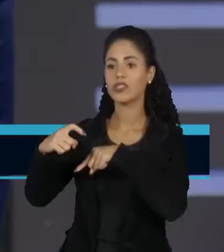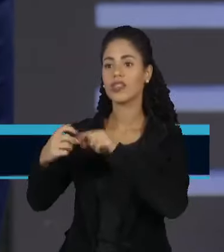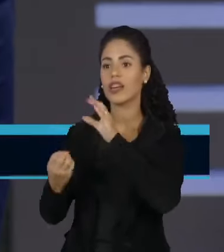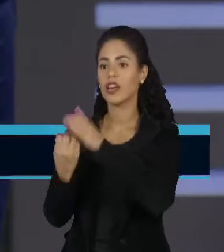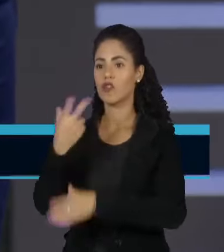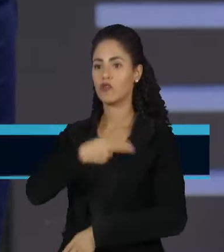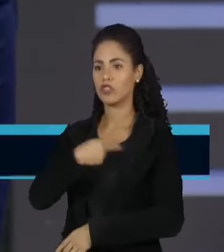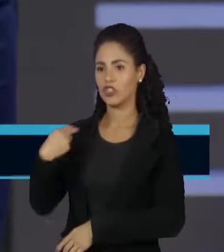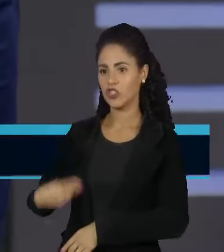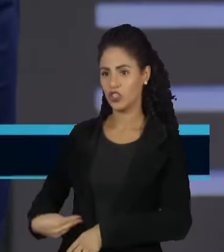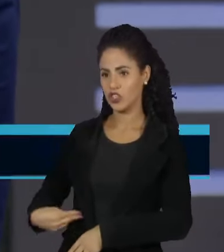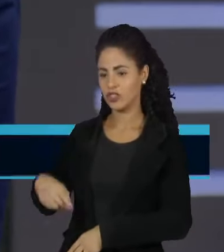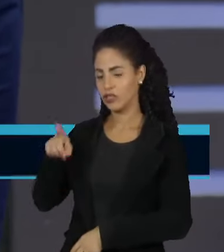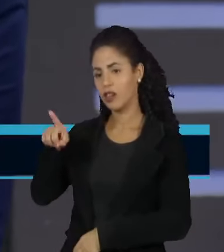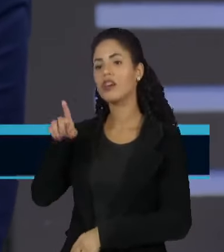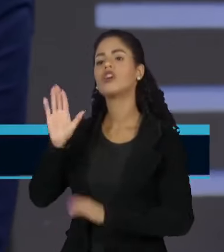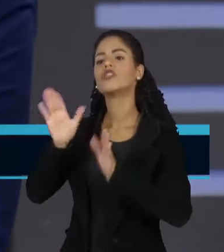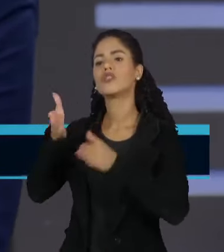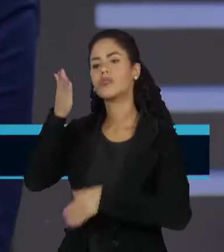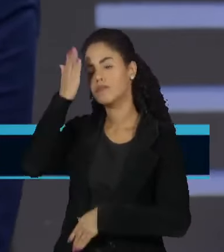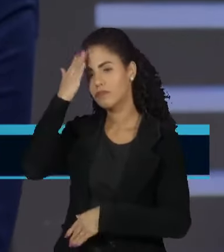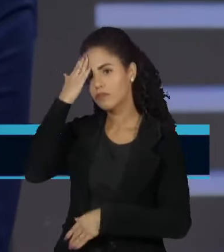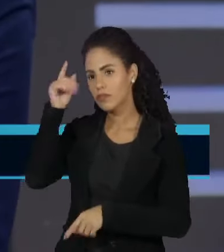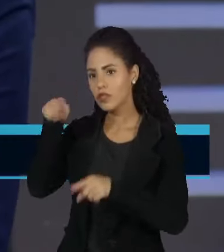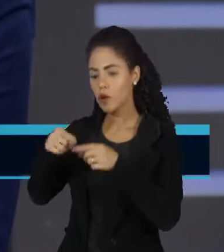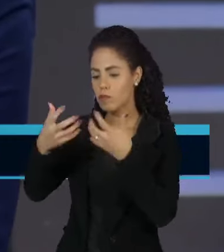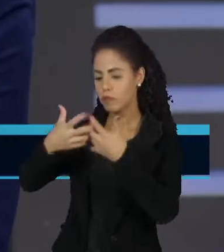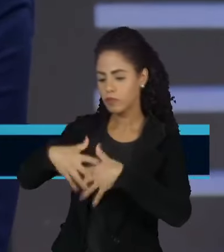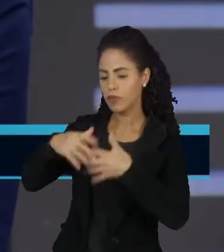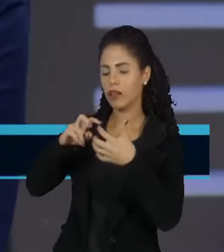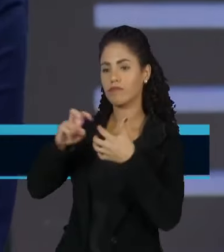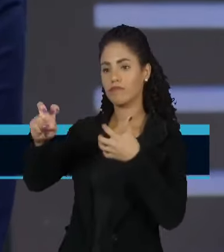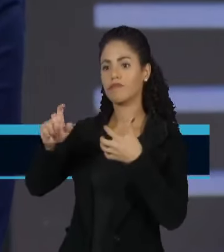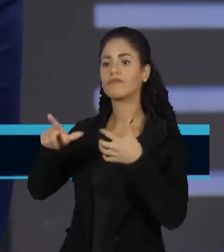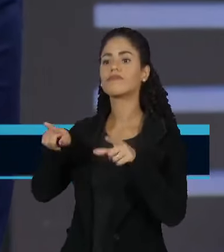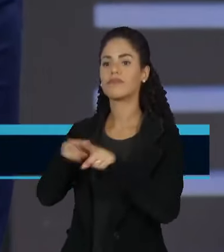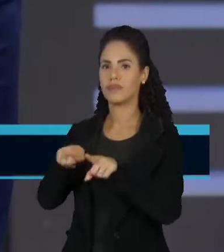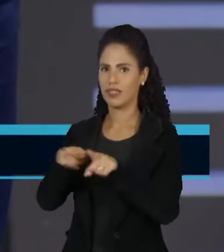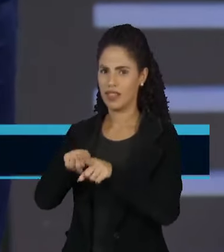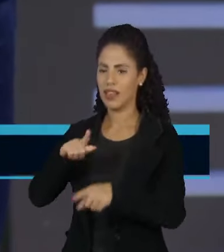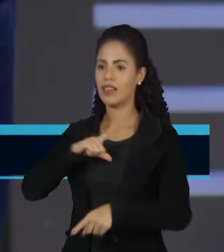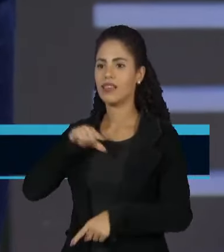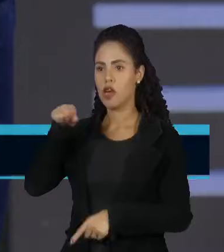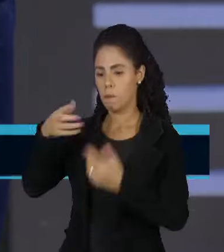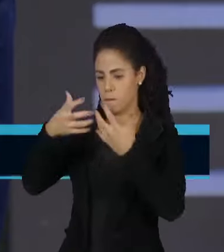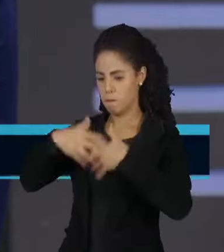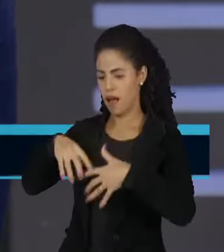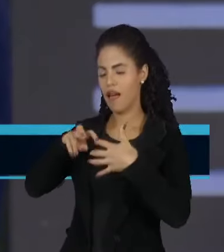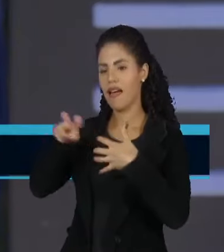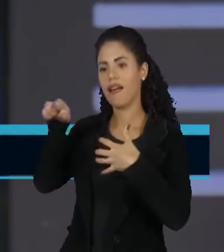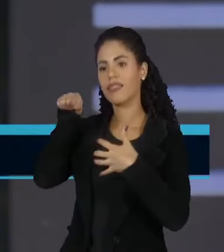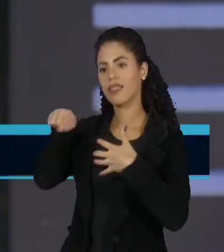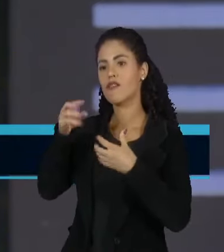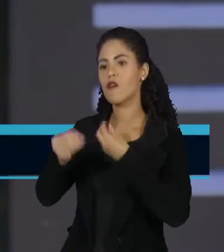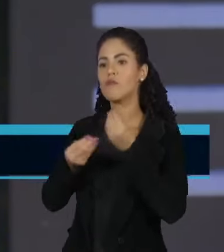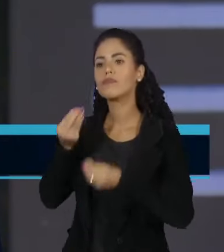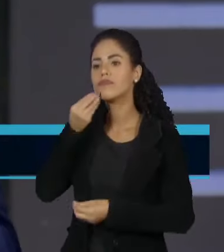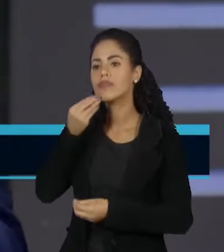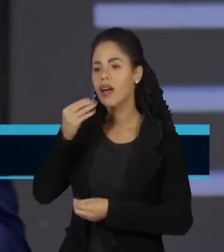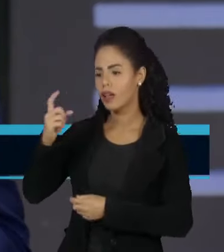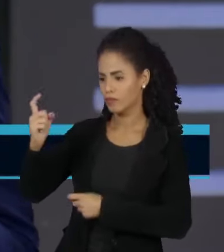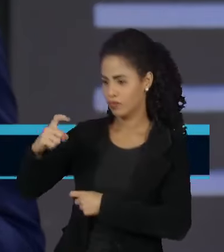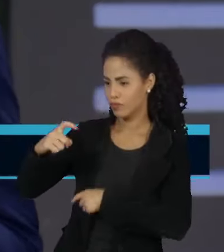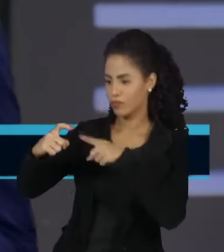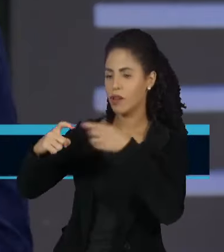chinesa que nasceu já sobre inteligência artificial, ela é nativa à inteligência artificial. Então, a busca é muito